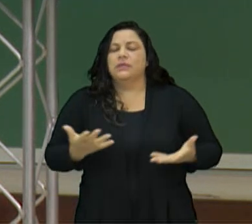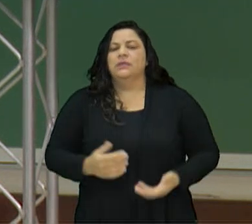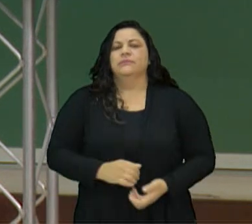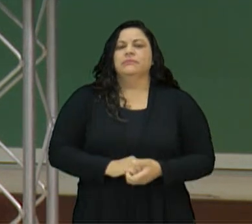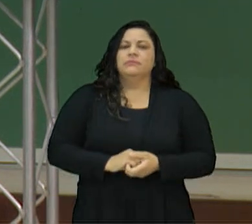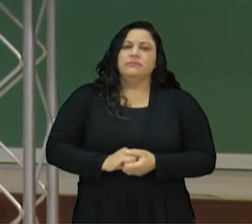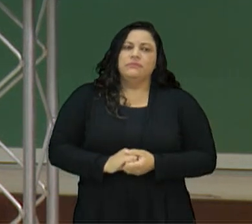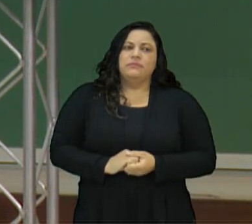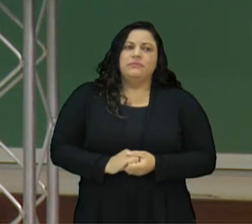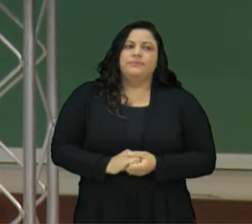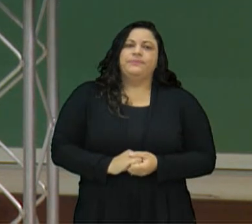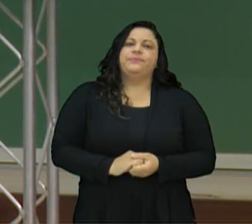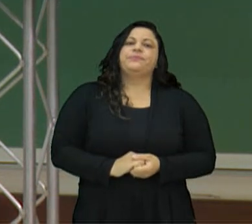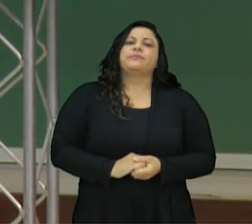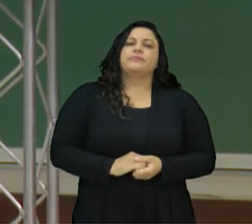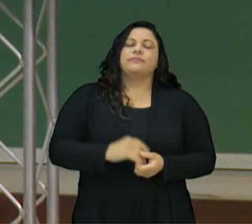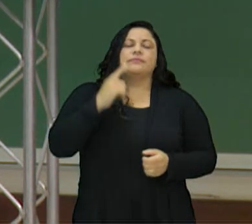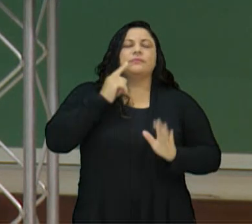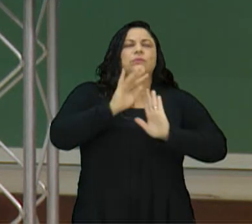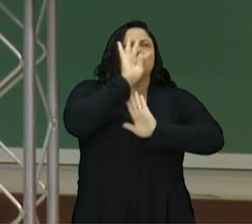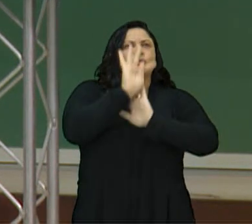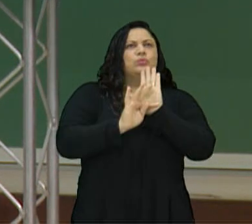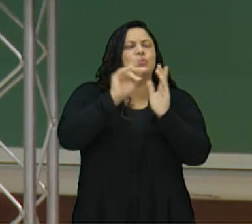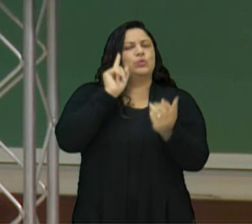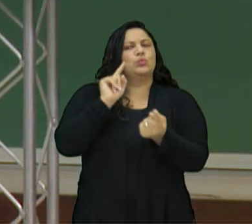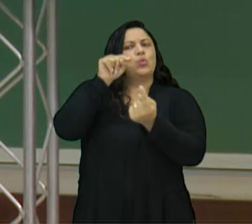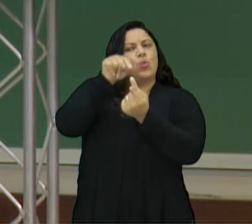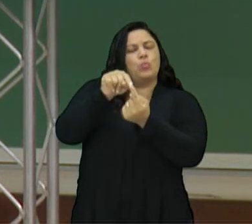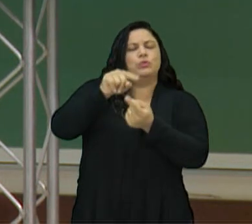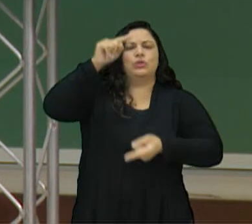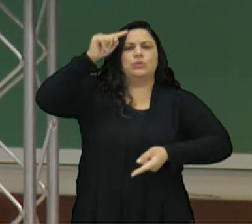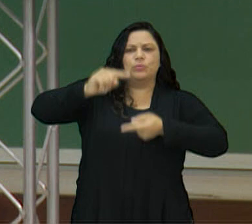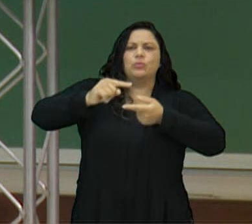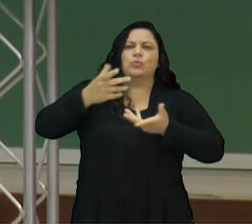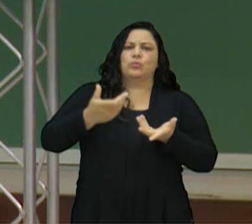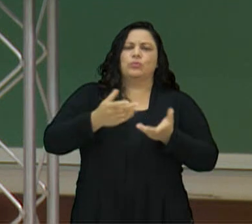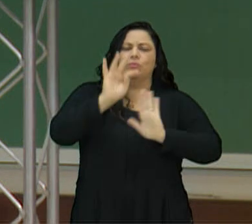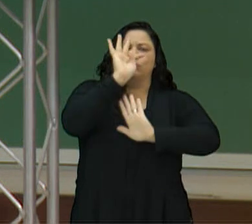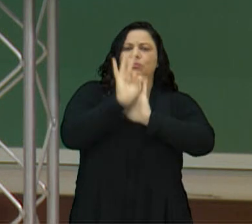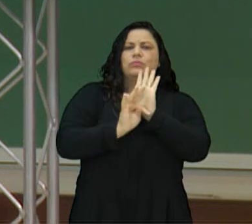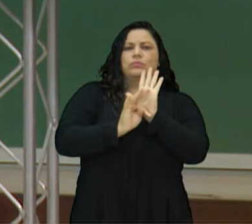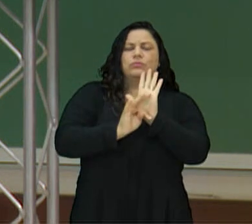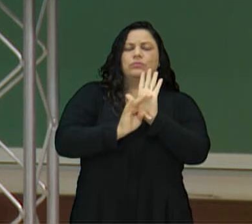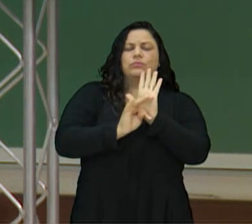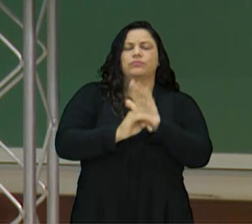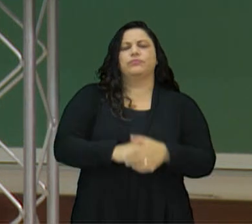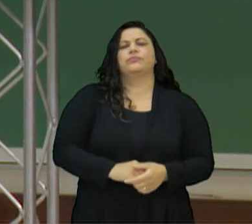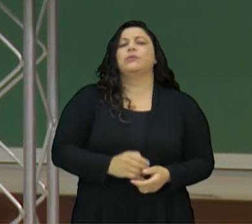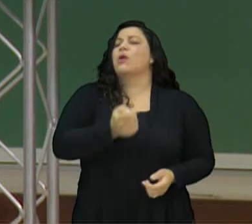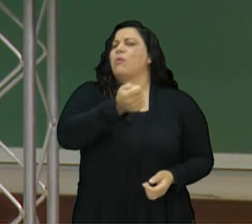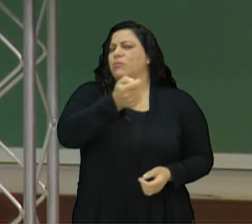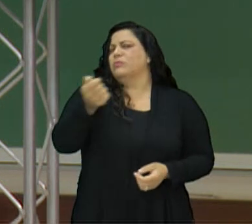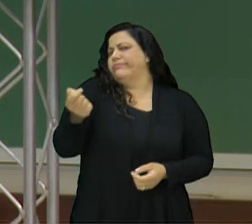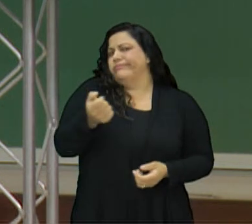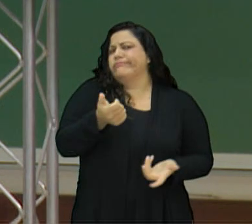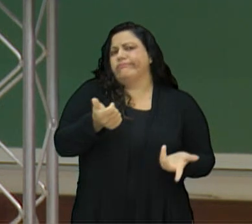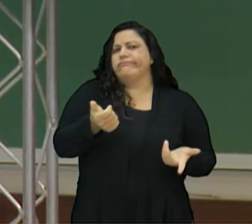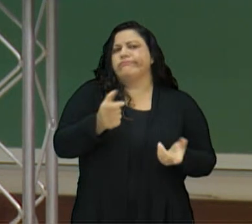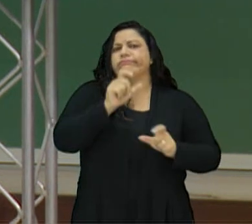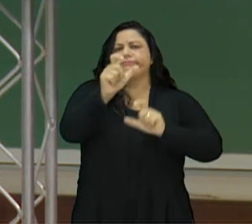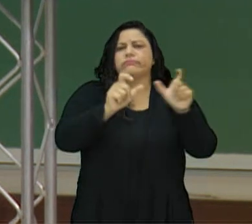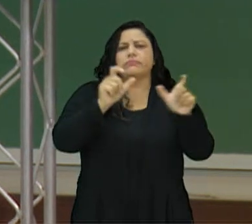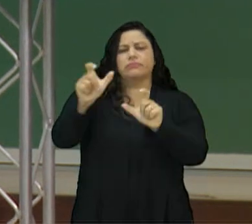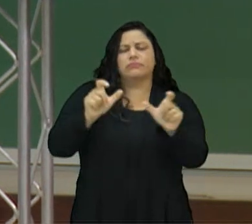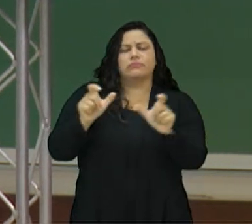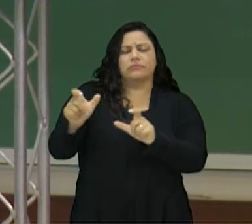temos um texto curto, objetivo, mas dentro dessas poucas palavras existe ali uma